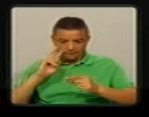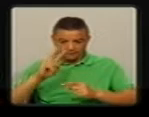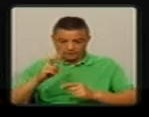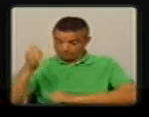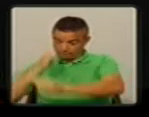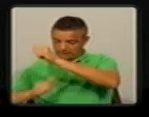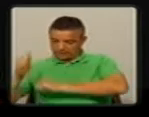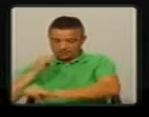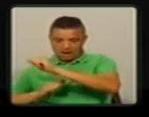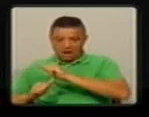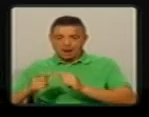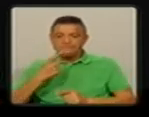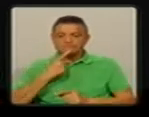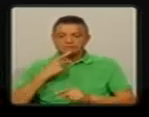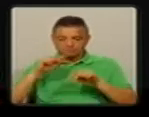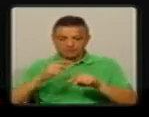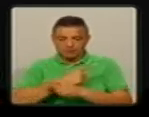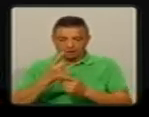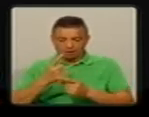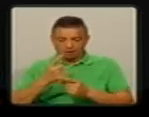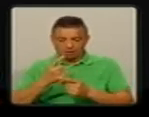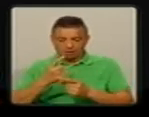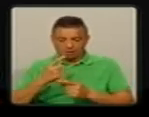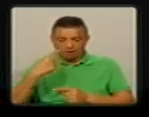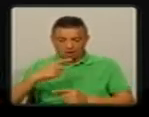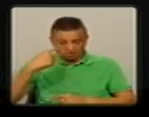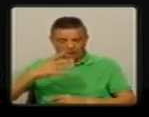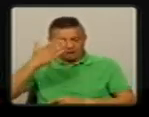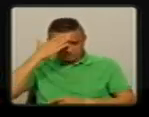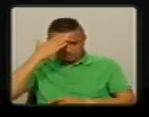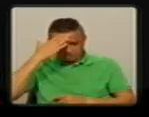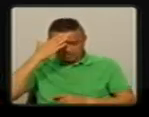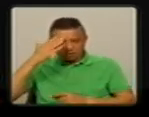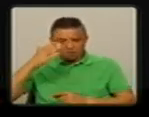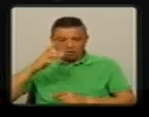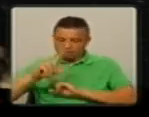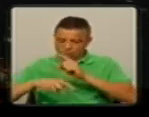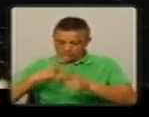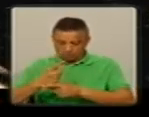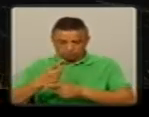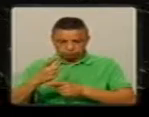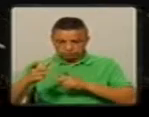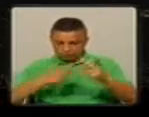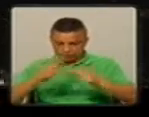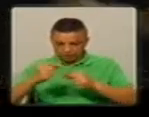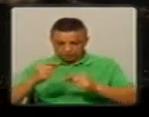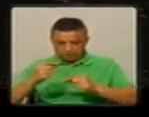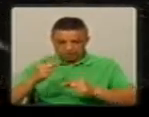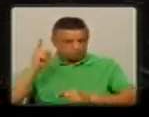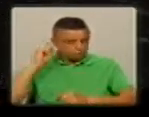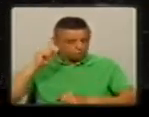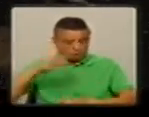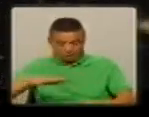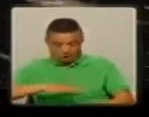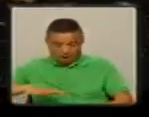este enxame de galáxias e perceber por que razão é que umas ainda têm capacidade para formar galáxias e outras não têm, é uma das áreas fulcrais e